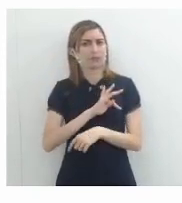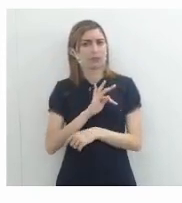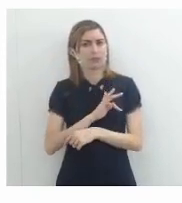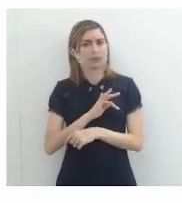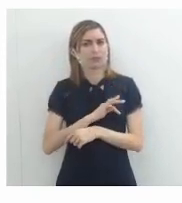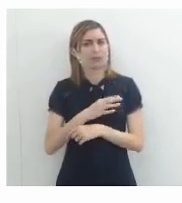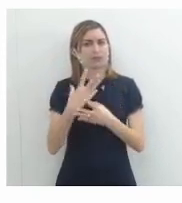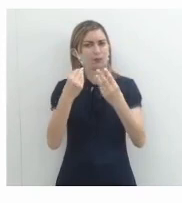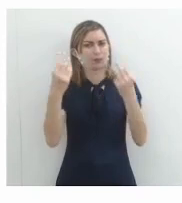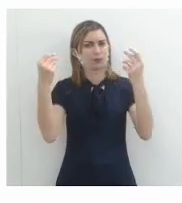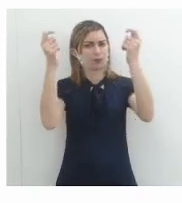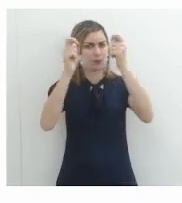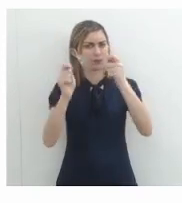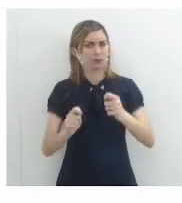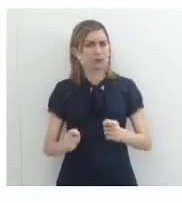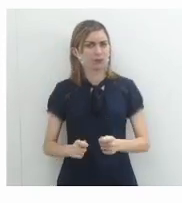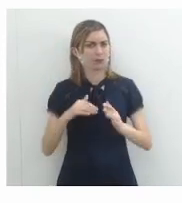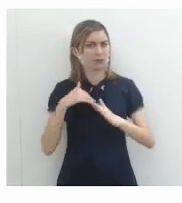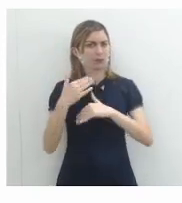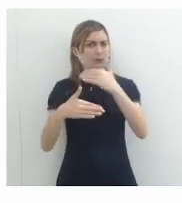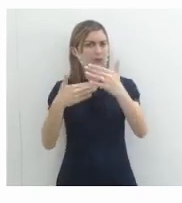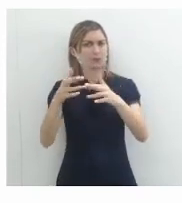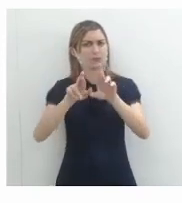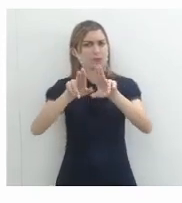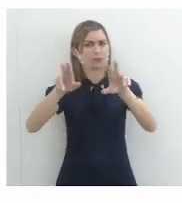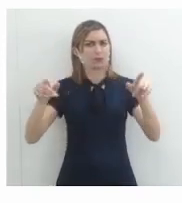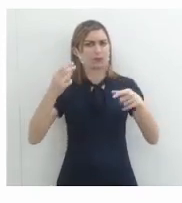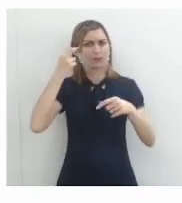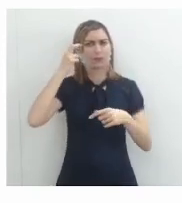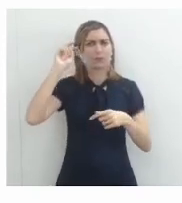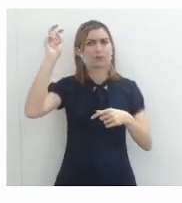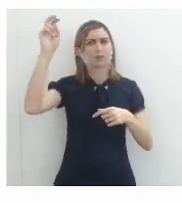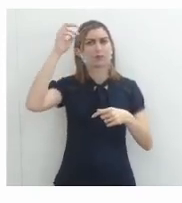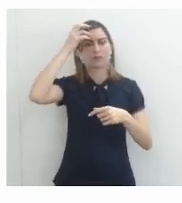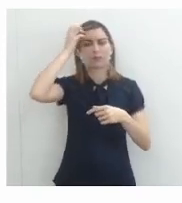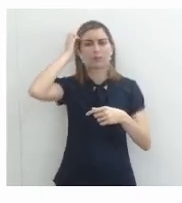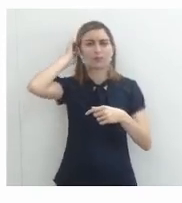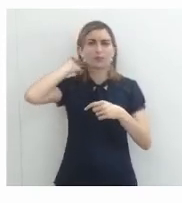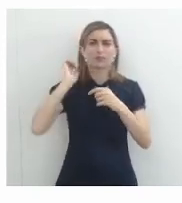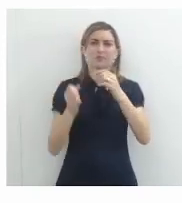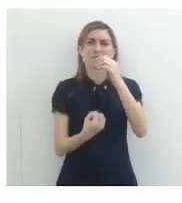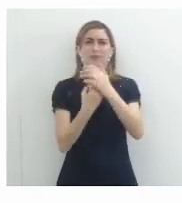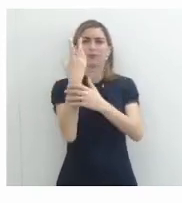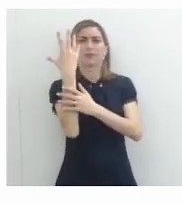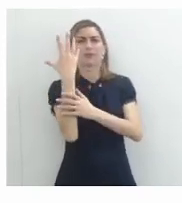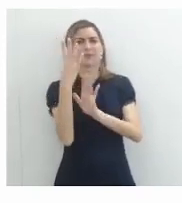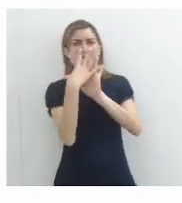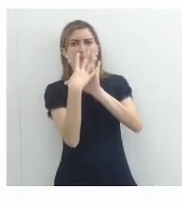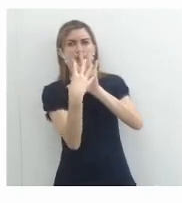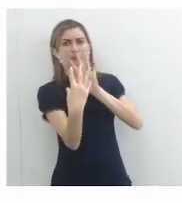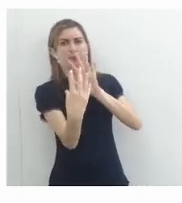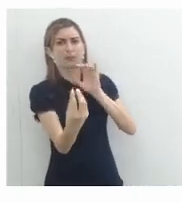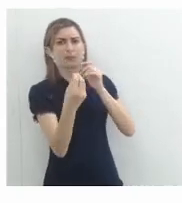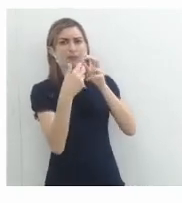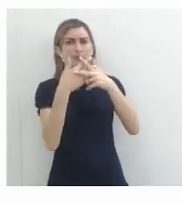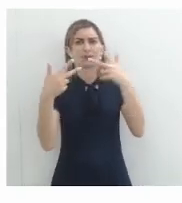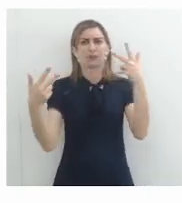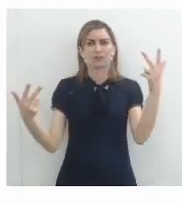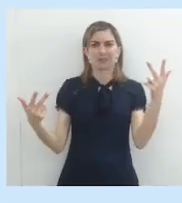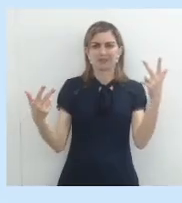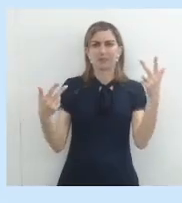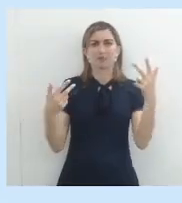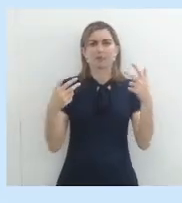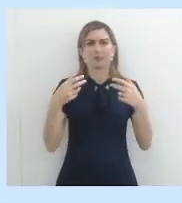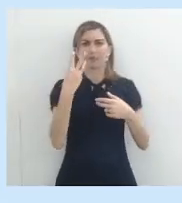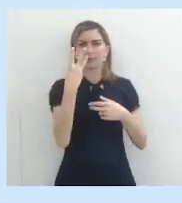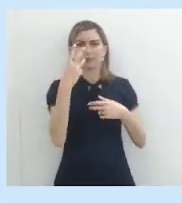Muitos artistas desenvolveram em várias culturas formas de criar a ilusão de tridimensionalidade em imagens bidimensionais,